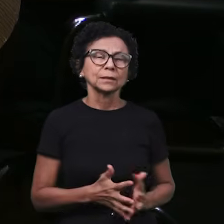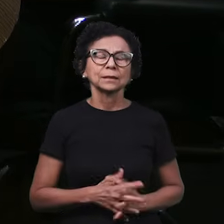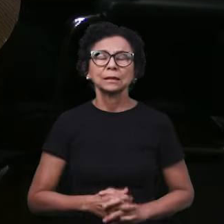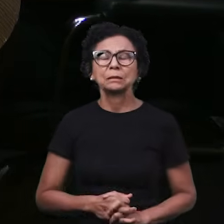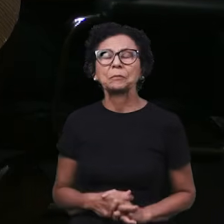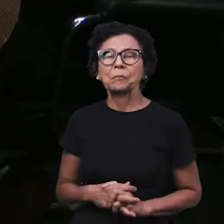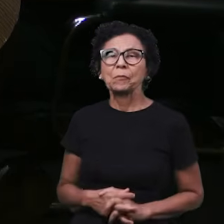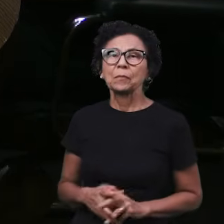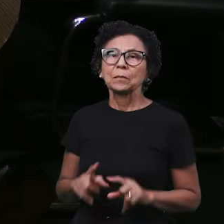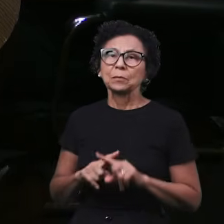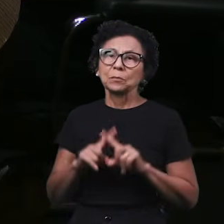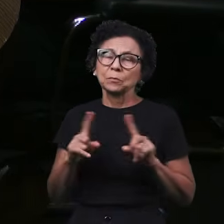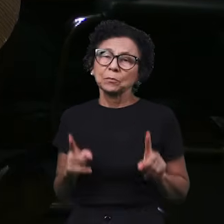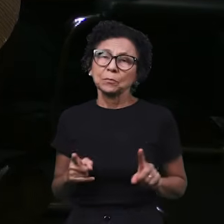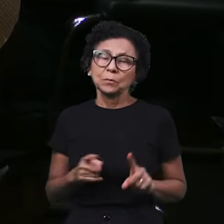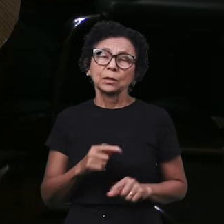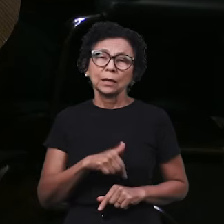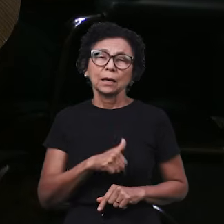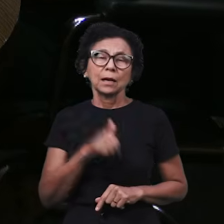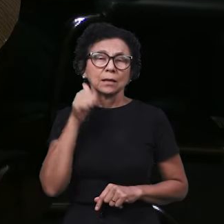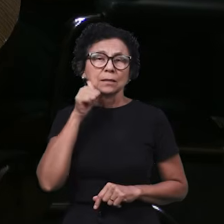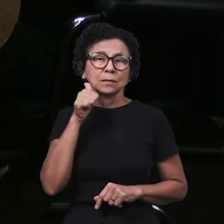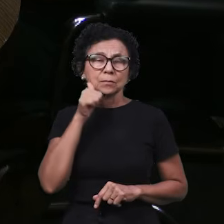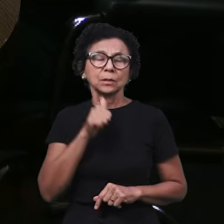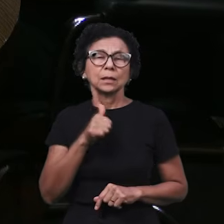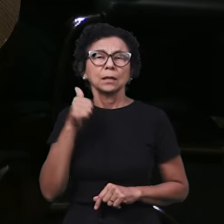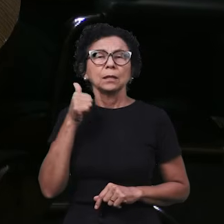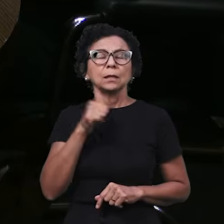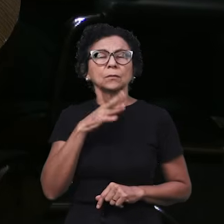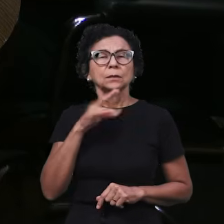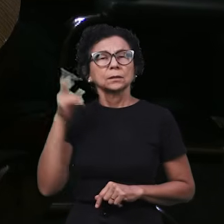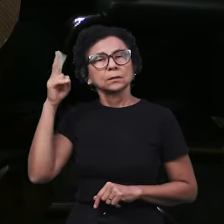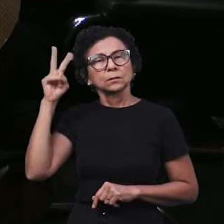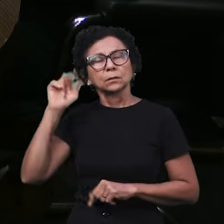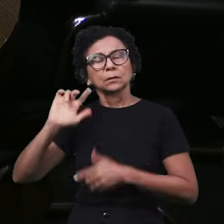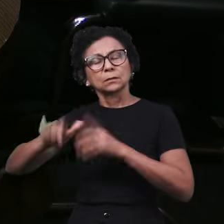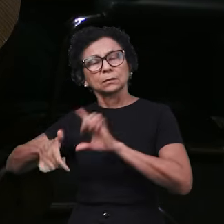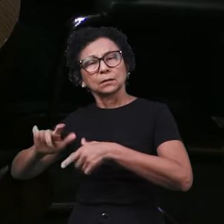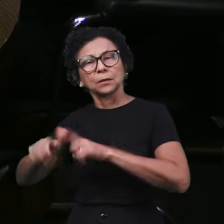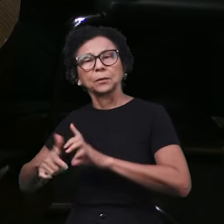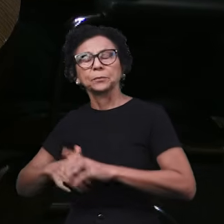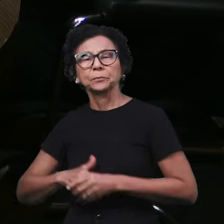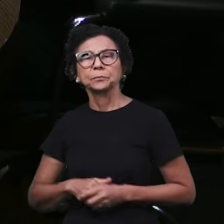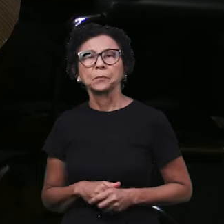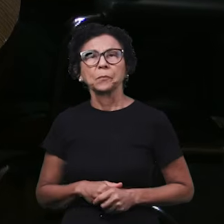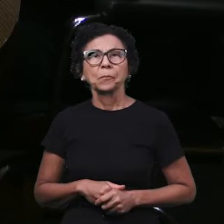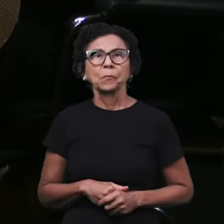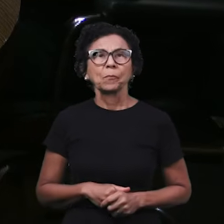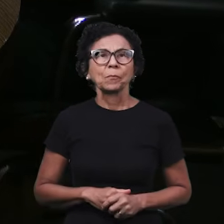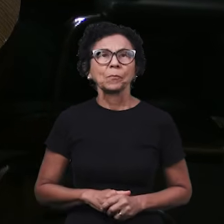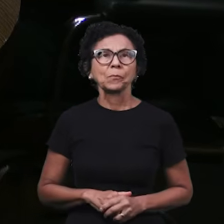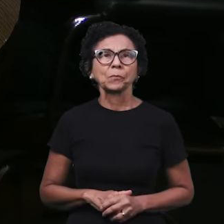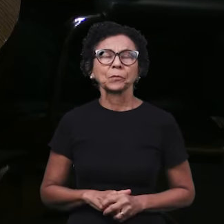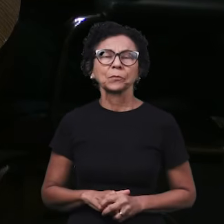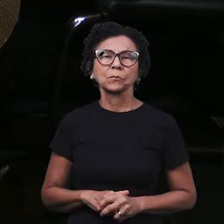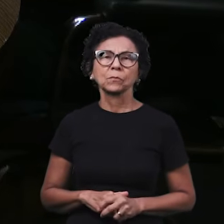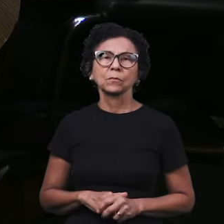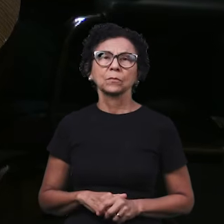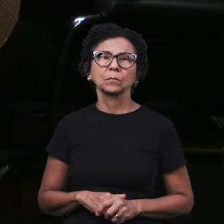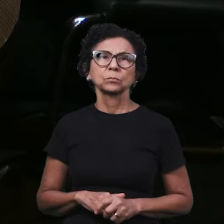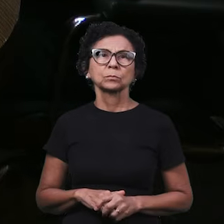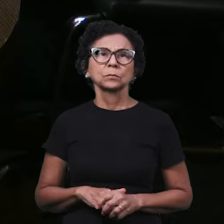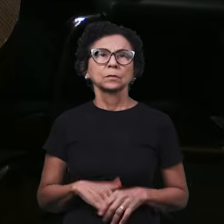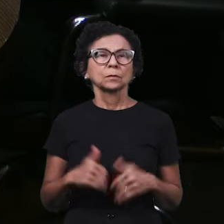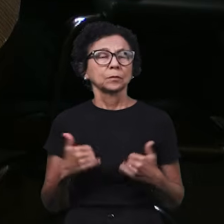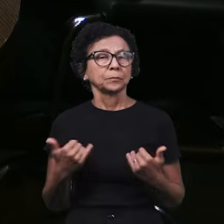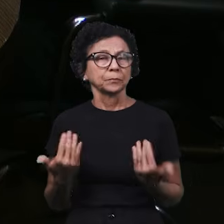com a razão, com a letra. É isso. Então, e assim, o Senhor, o momento mais que falou com a vida dela foi o momento a qual ele trouxe o profético,